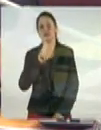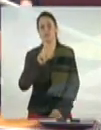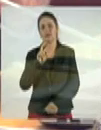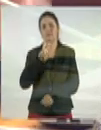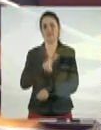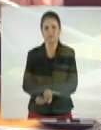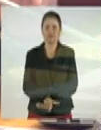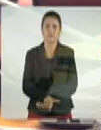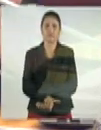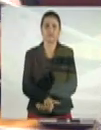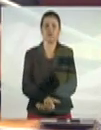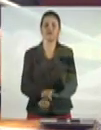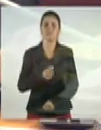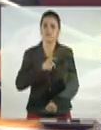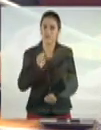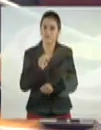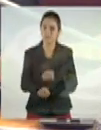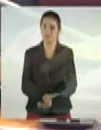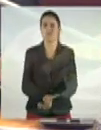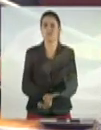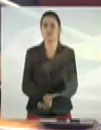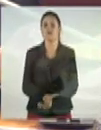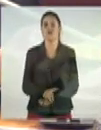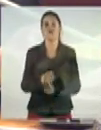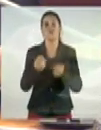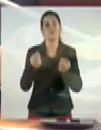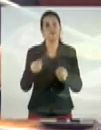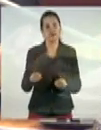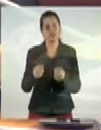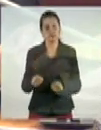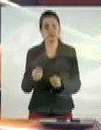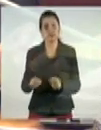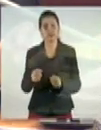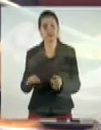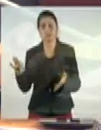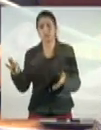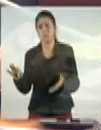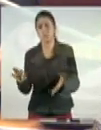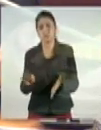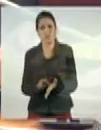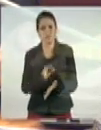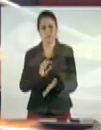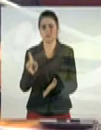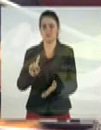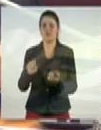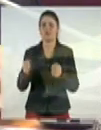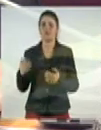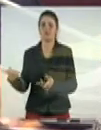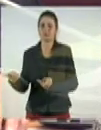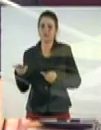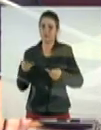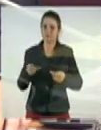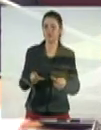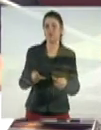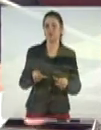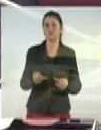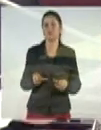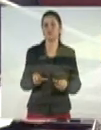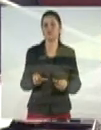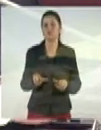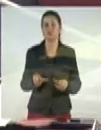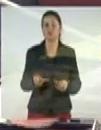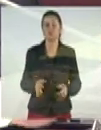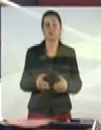público tem a necessidade daquele preenchimento de vagas é por isso que há uma mobilização desses